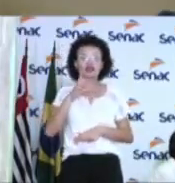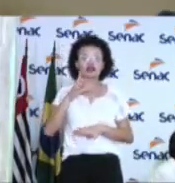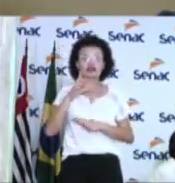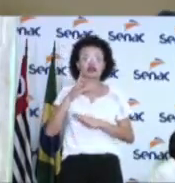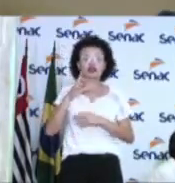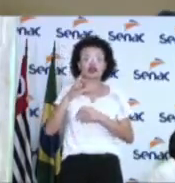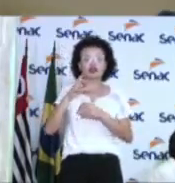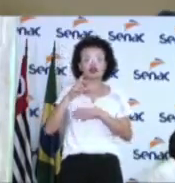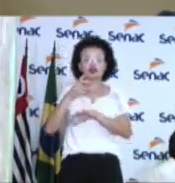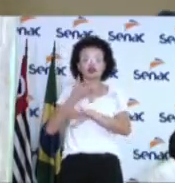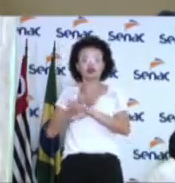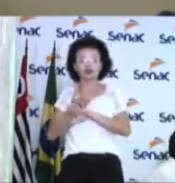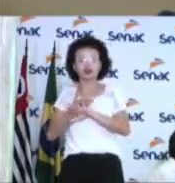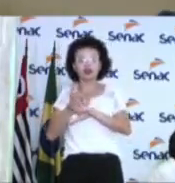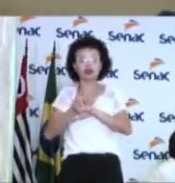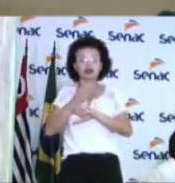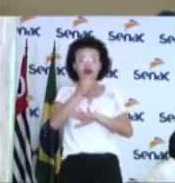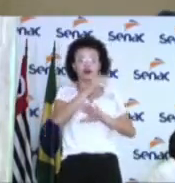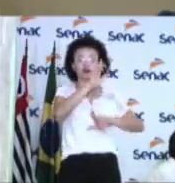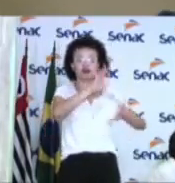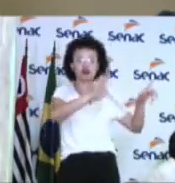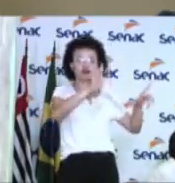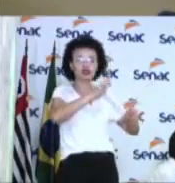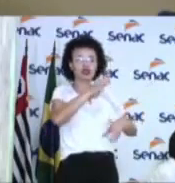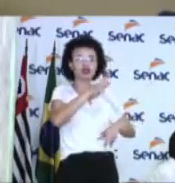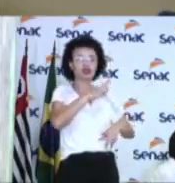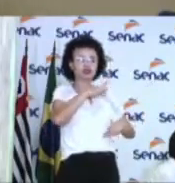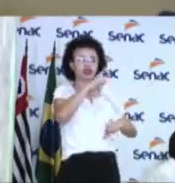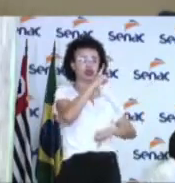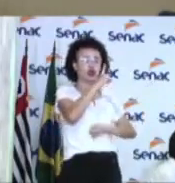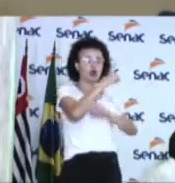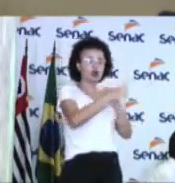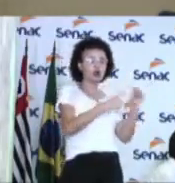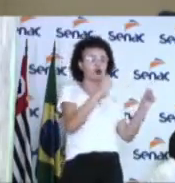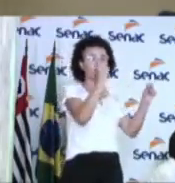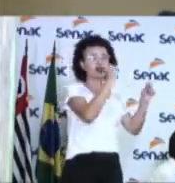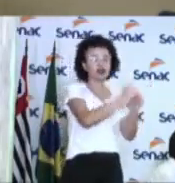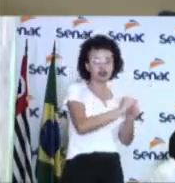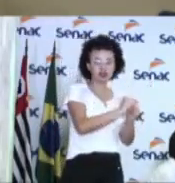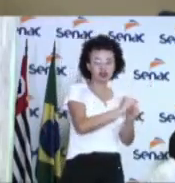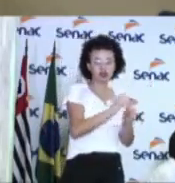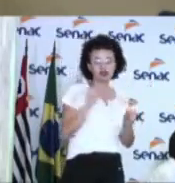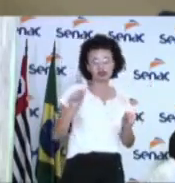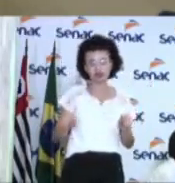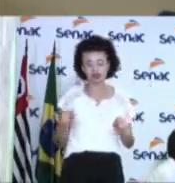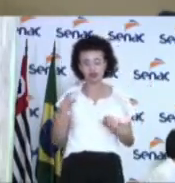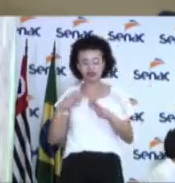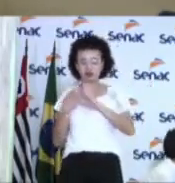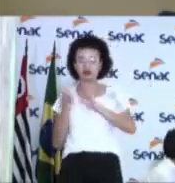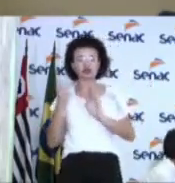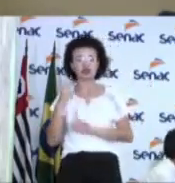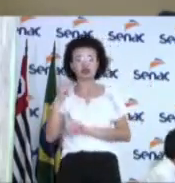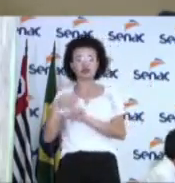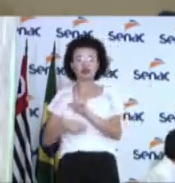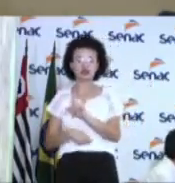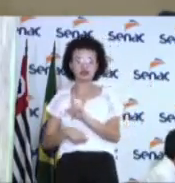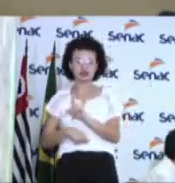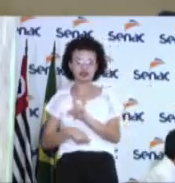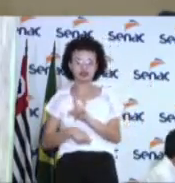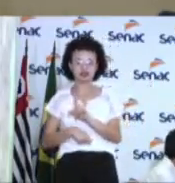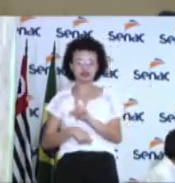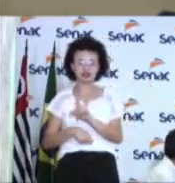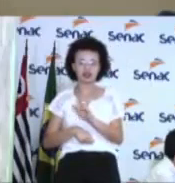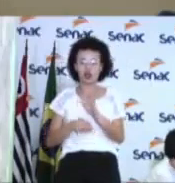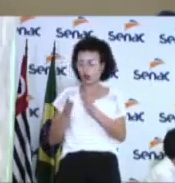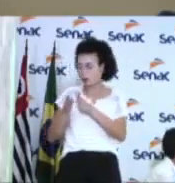TV ia ter um ano de tempo para lançar o primeiro episódio, a gente tem 2 meses. Os nossos prazos continuam sendo